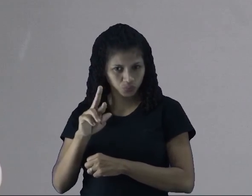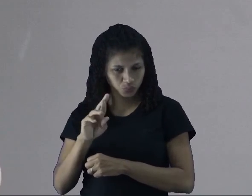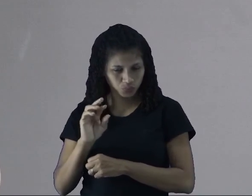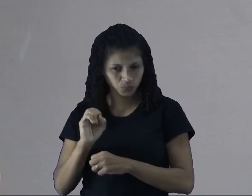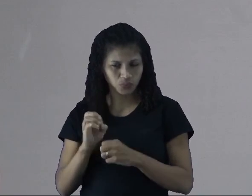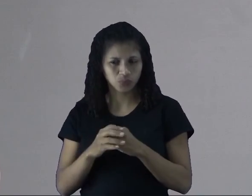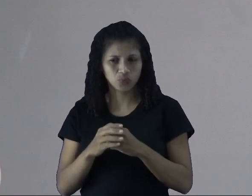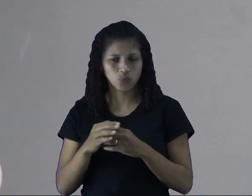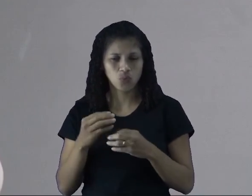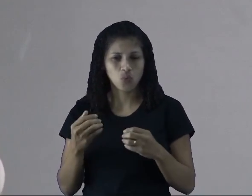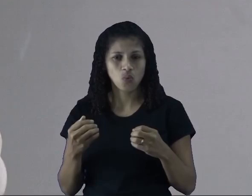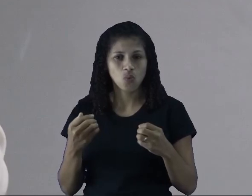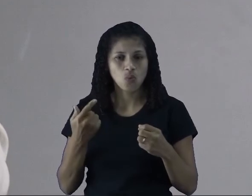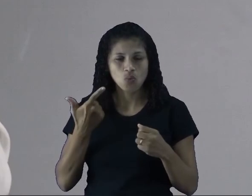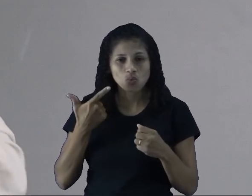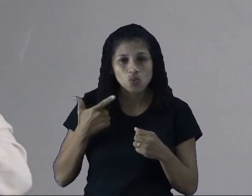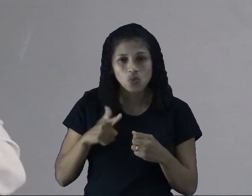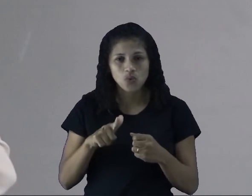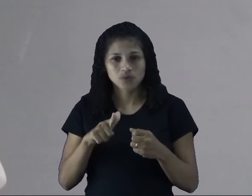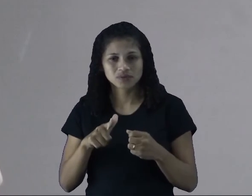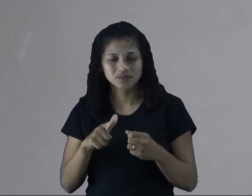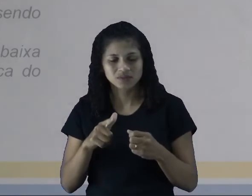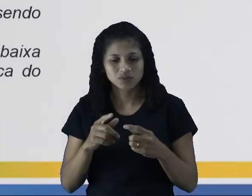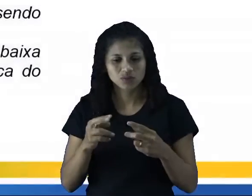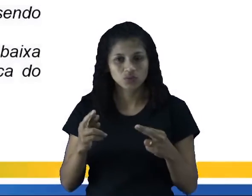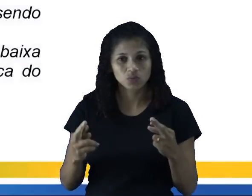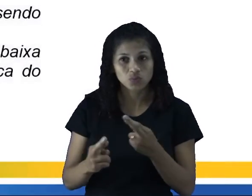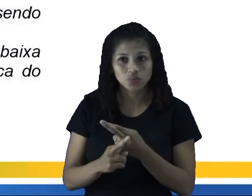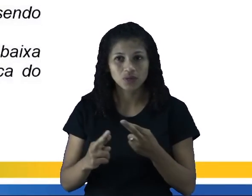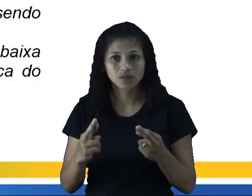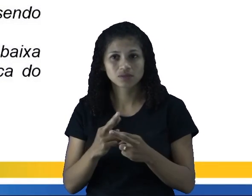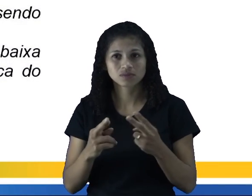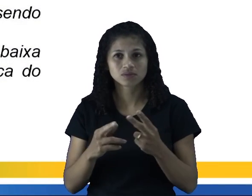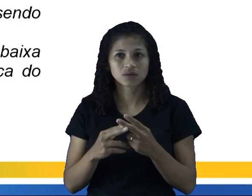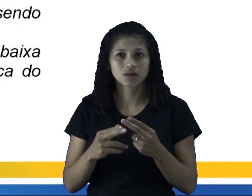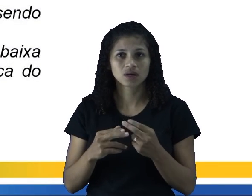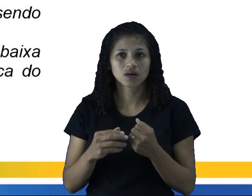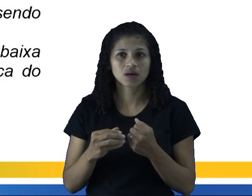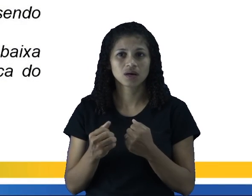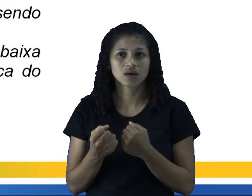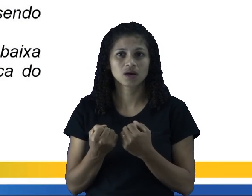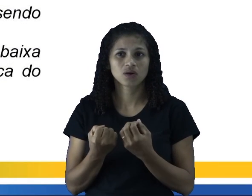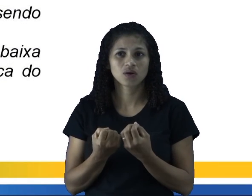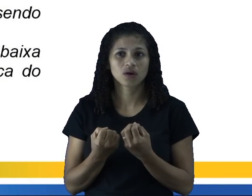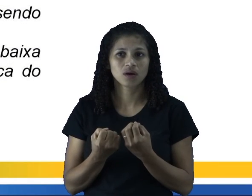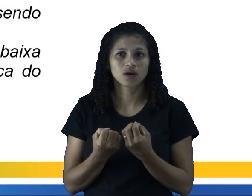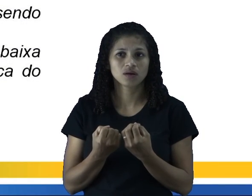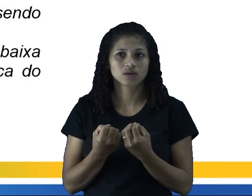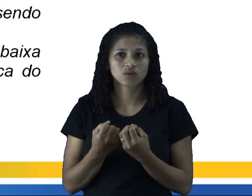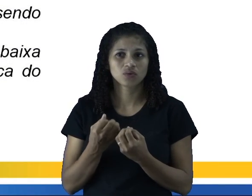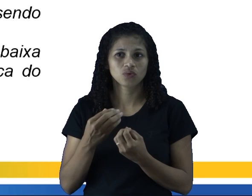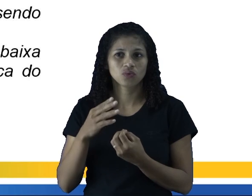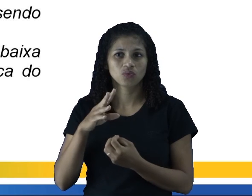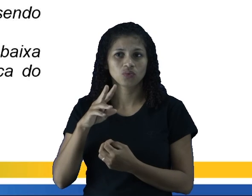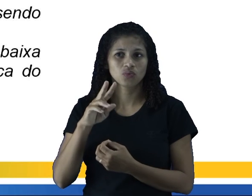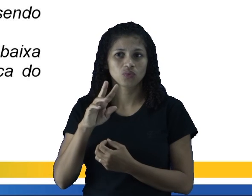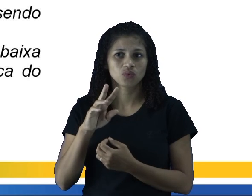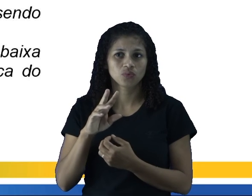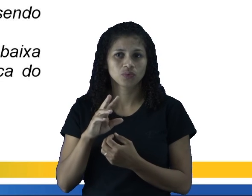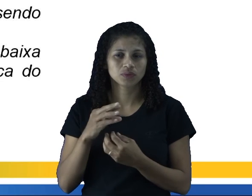reação bem rápida ali com o xenônio. Por isso que a gente colocou ele como o elemento